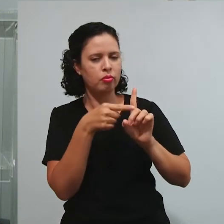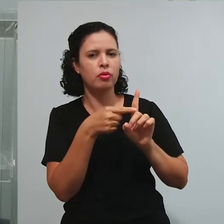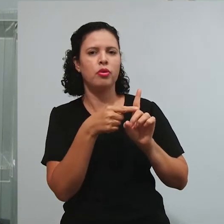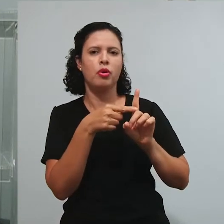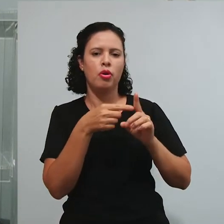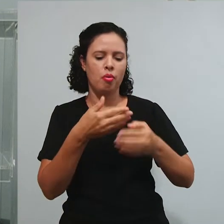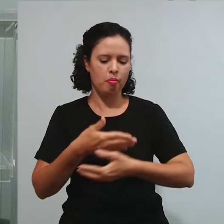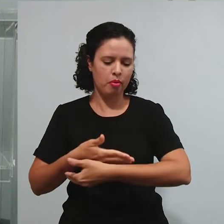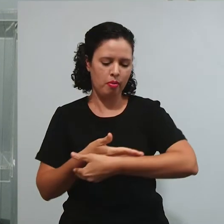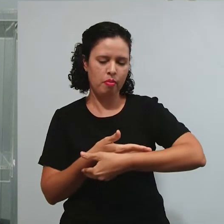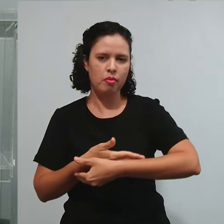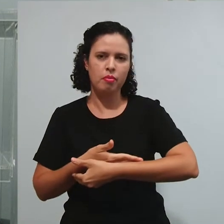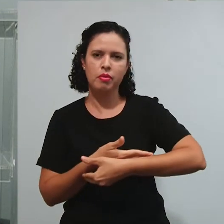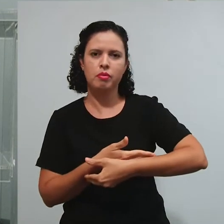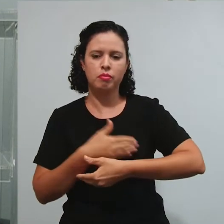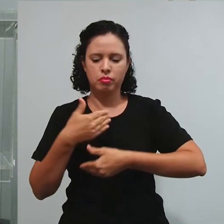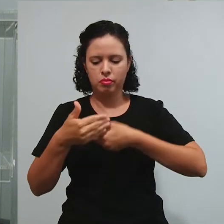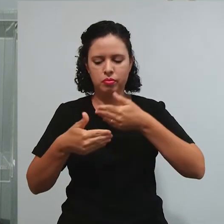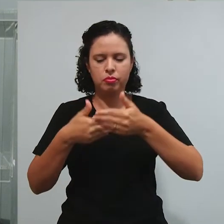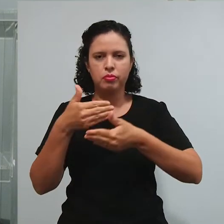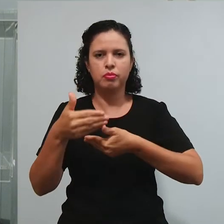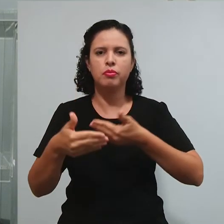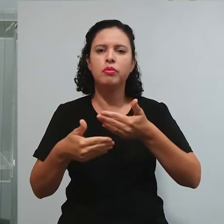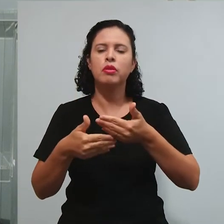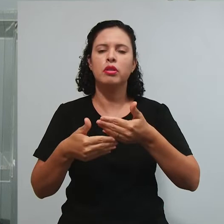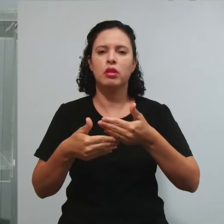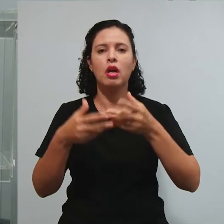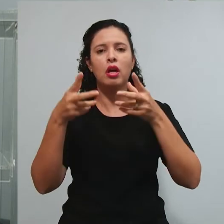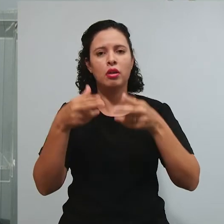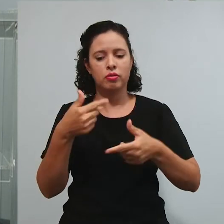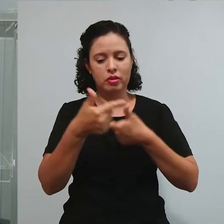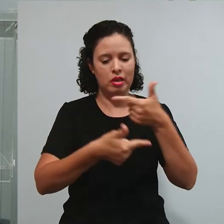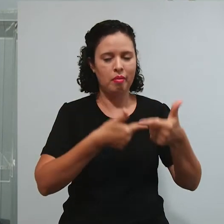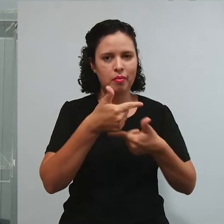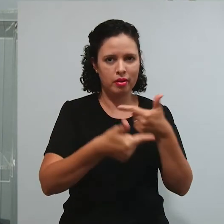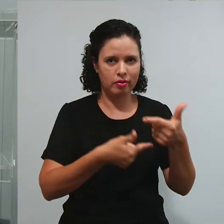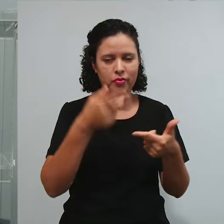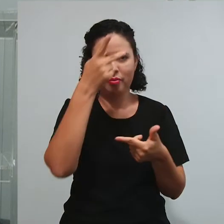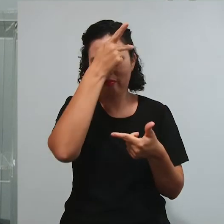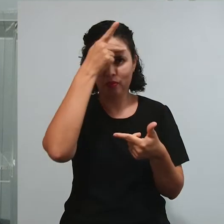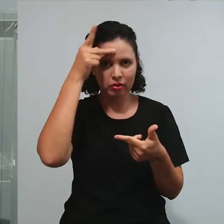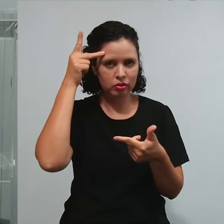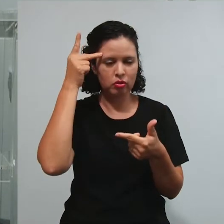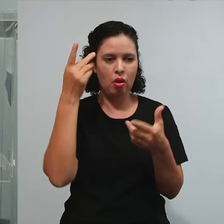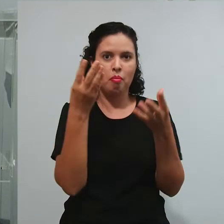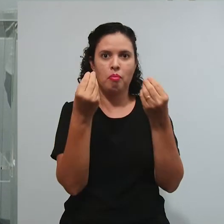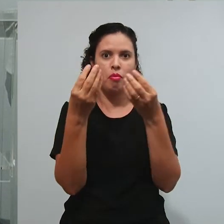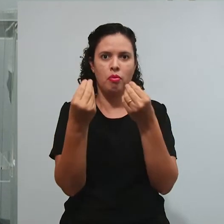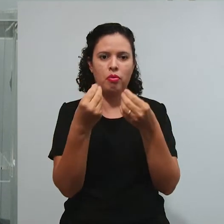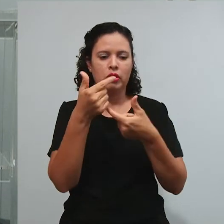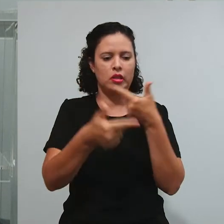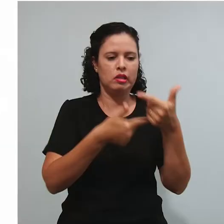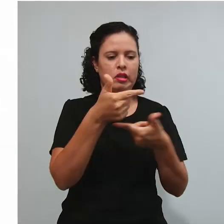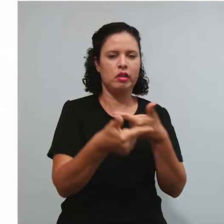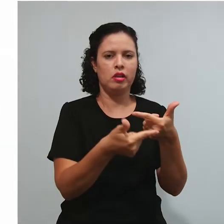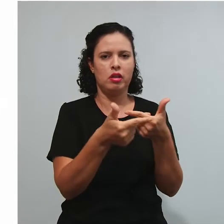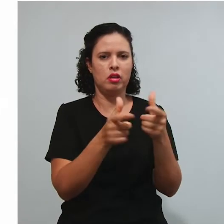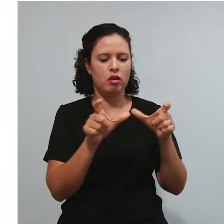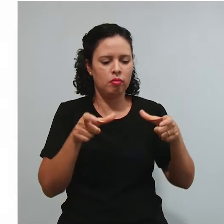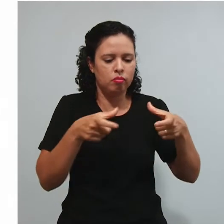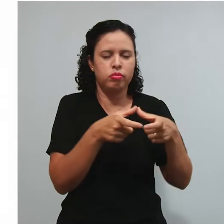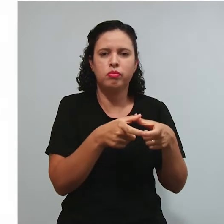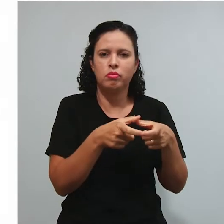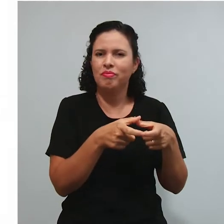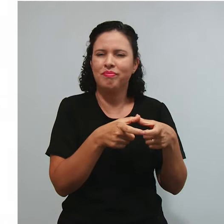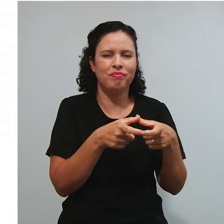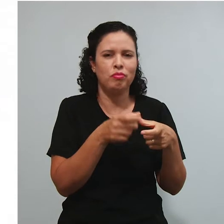mesmo setor vai ser produtivo, tá certo? Parece engraçado, mas é a verdade. Então, existe uma